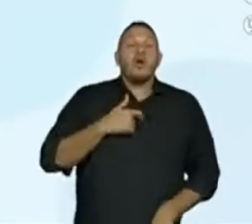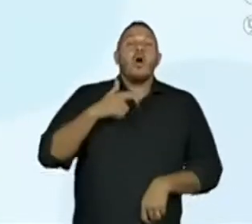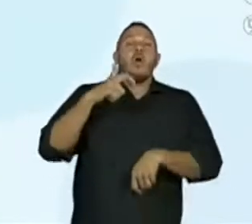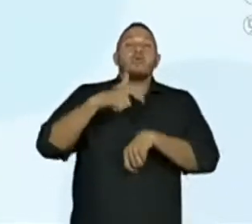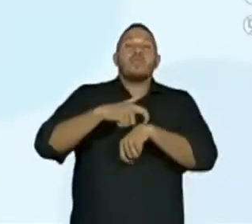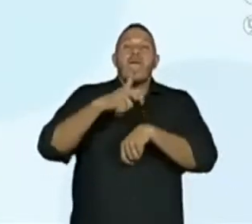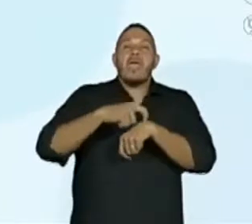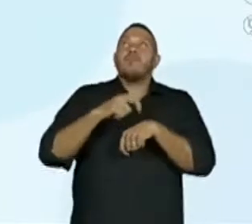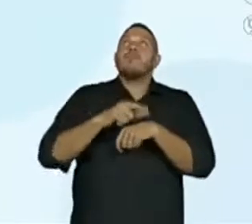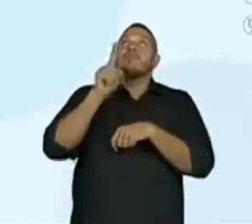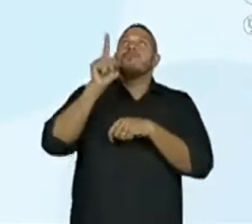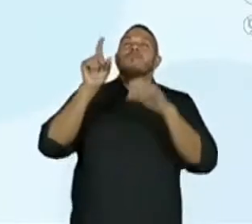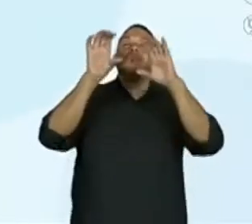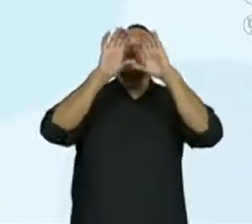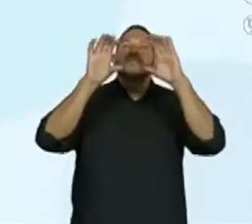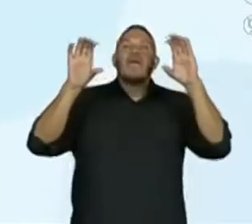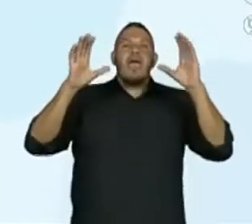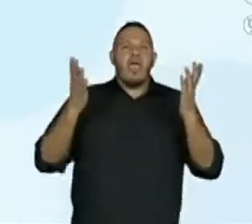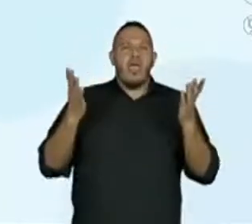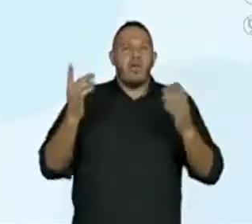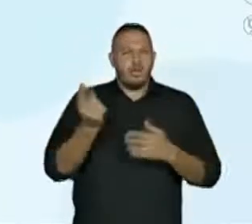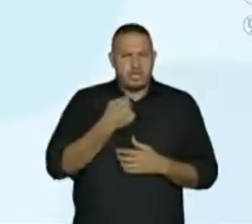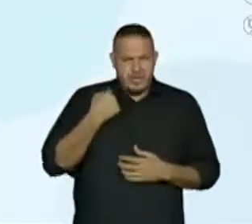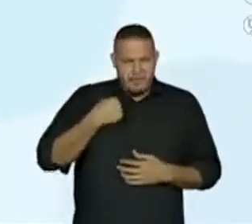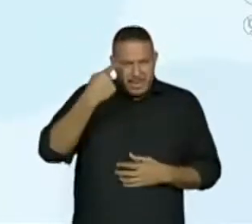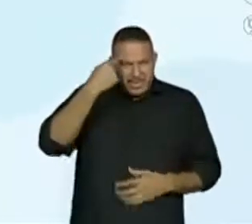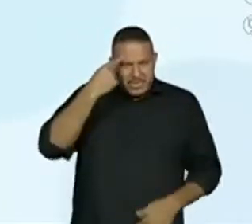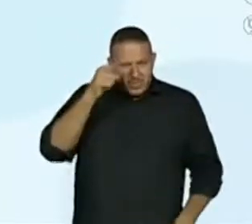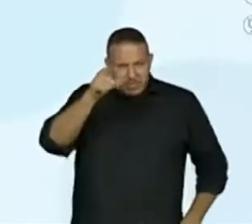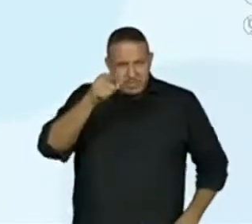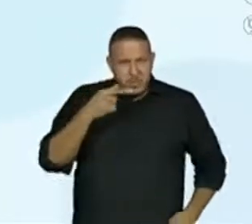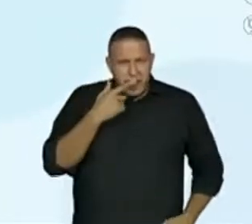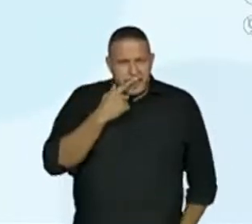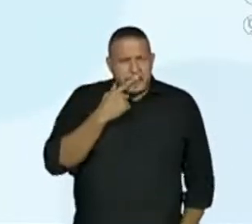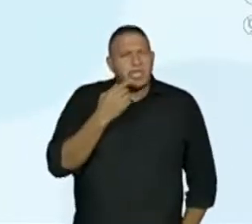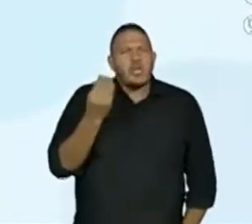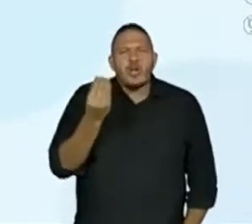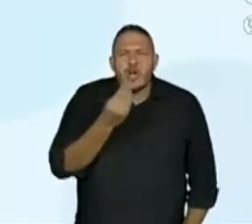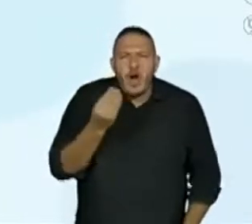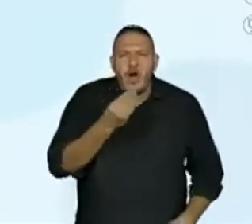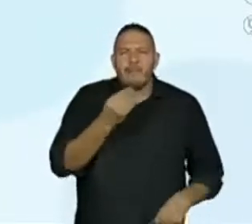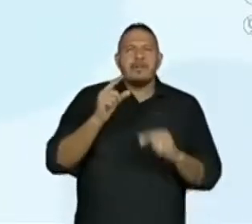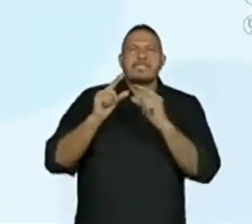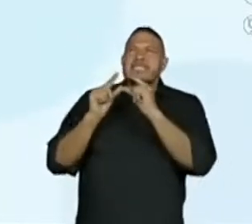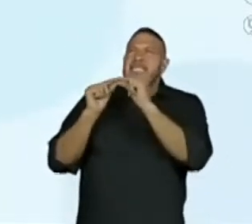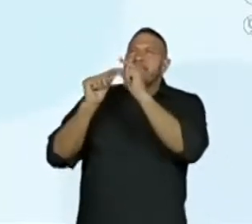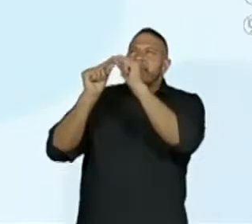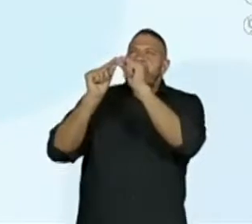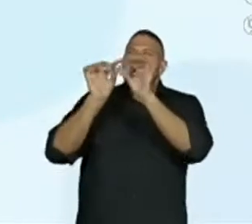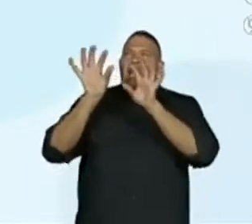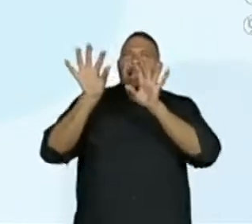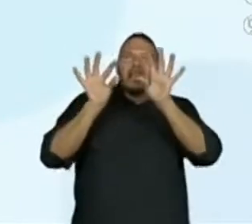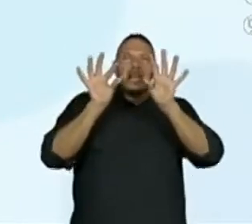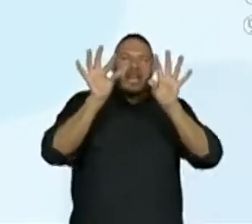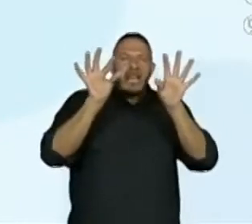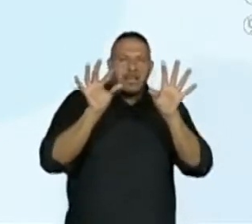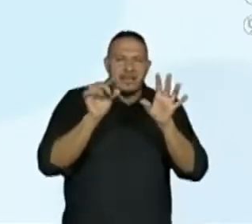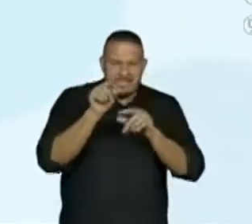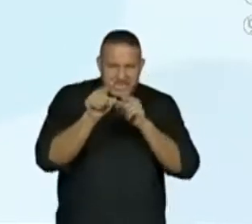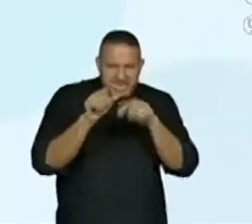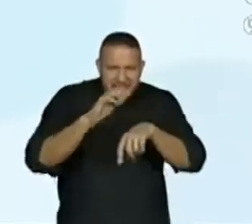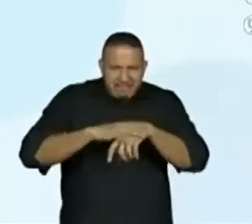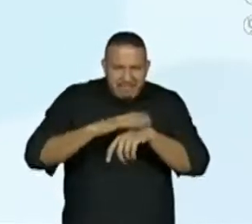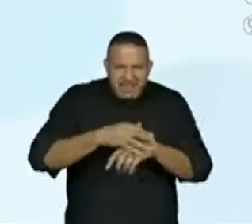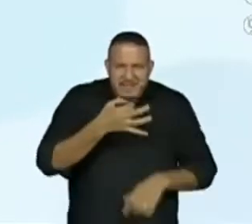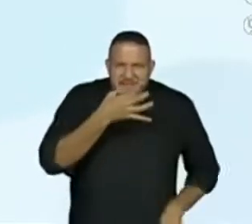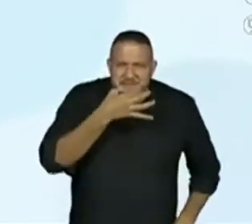pelo céu estamos pensando nisso como que essa constelação alguém tem um palpite de